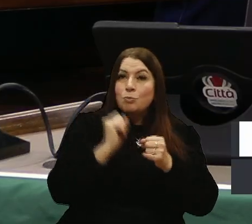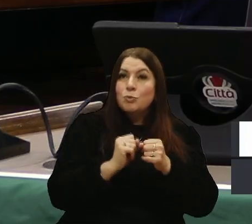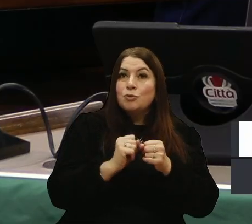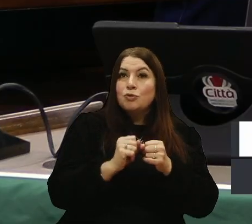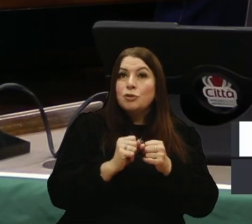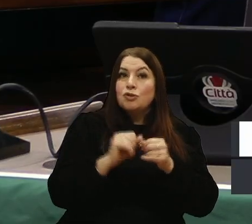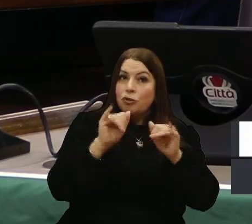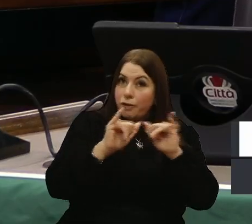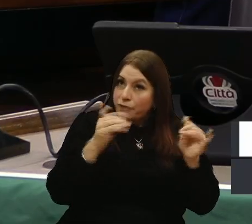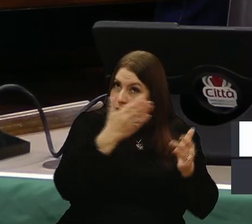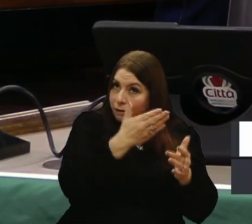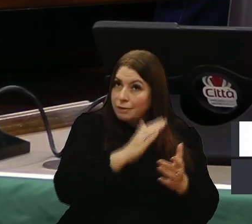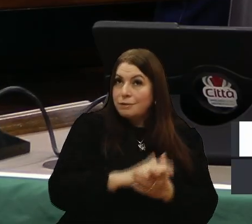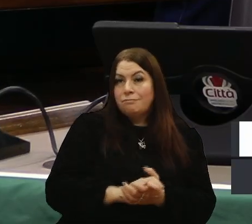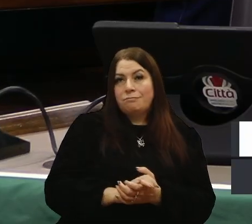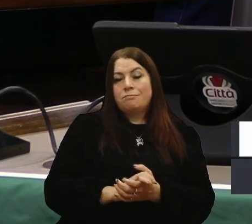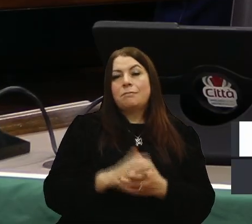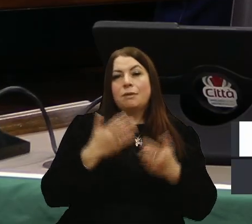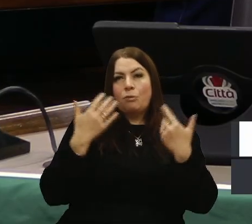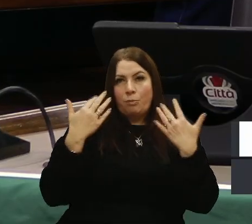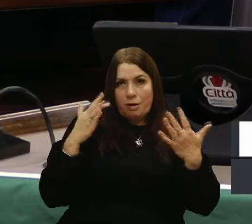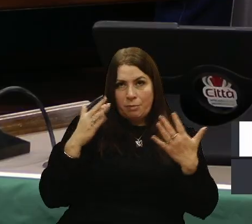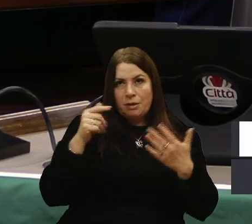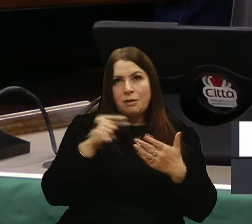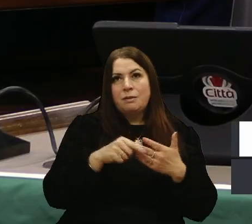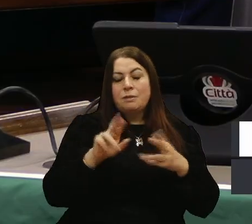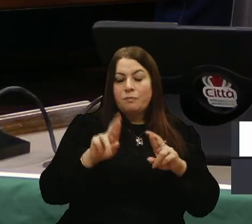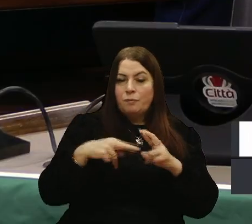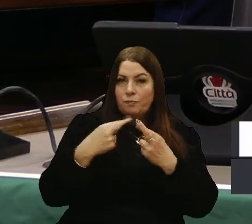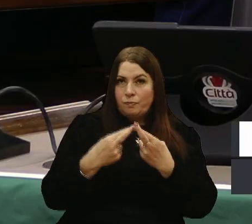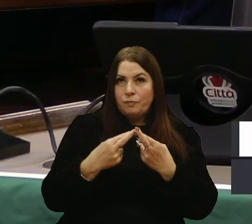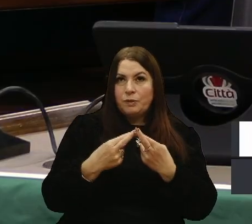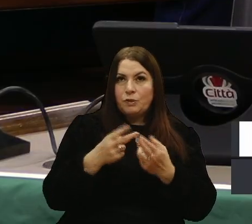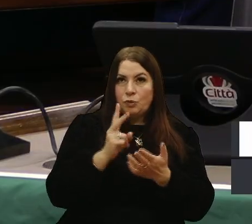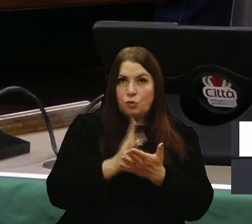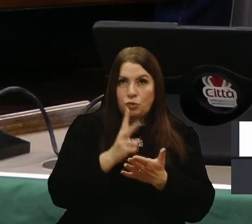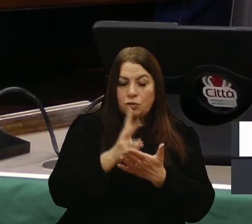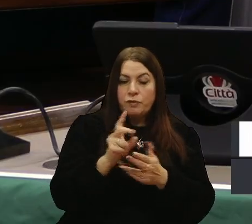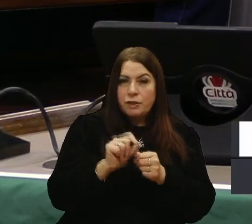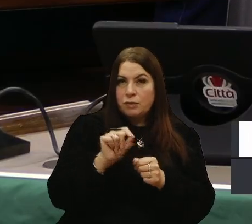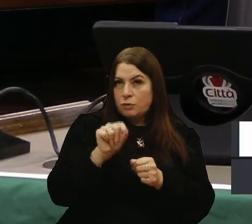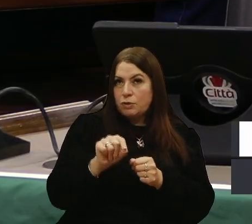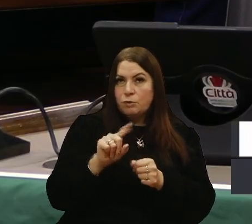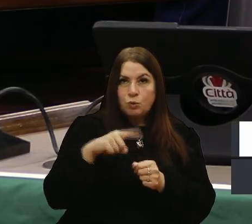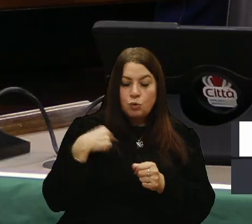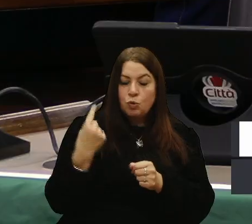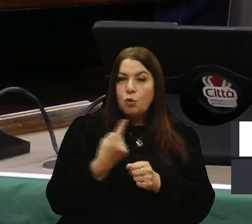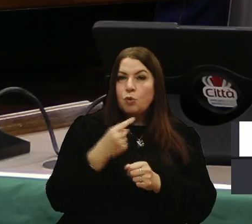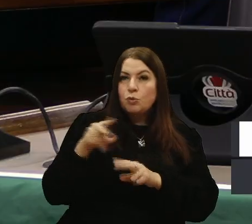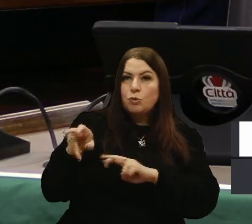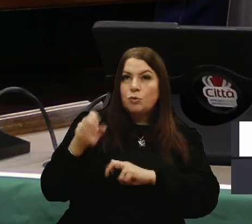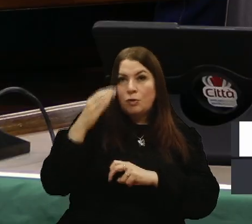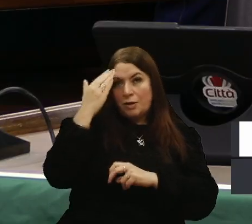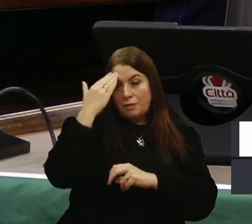já informar. Então, parabéns por essas reuniões e continue fazendo isso, porque o nosso interior agradece. Se hoje a gente